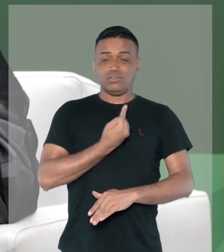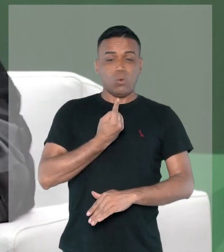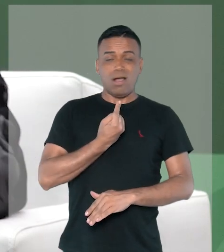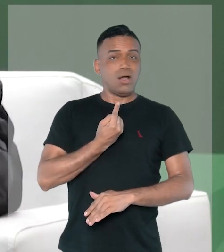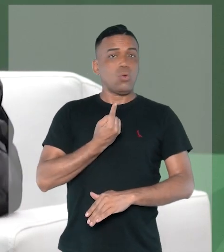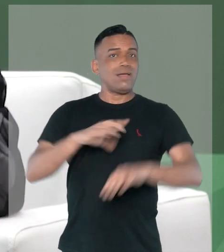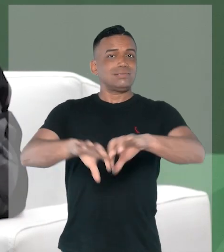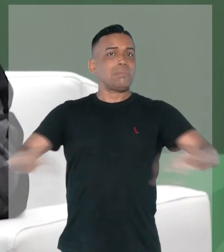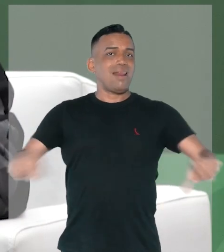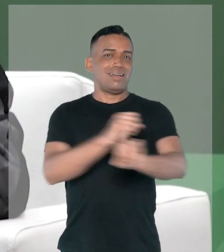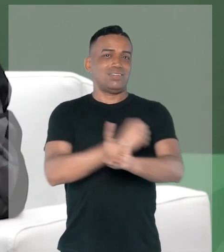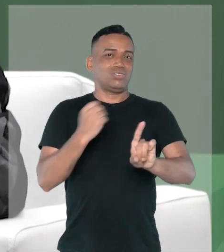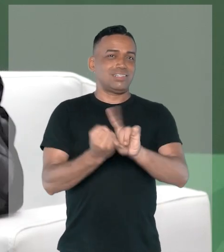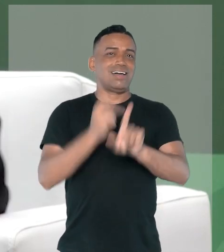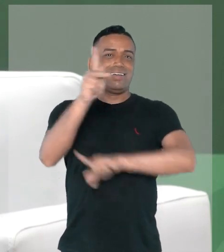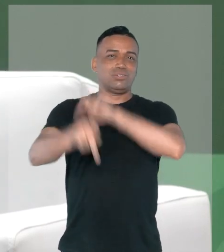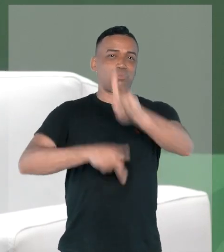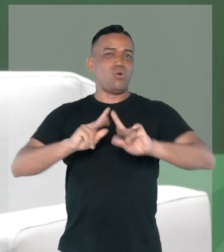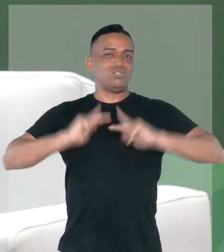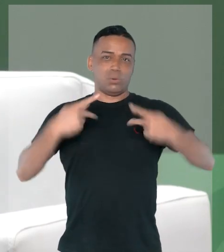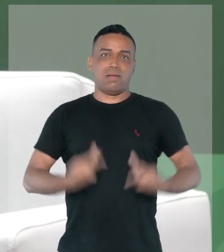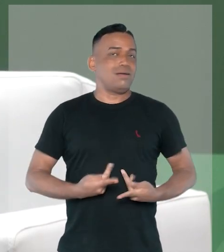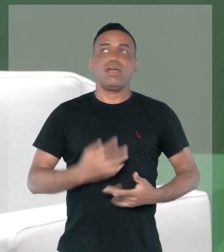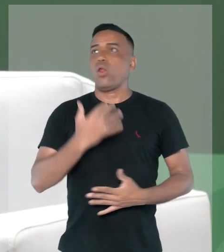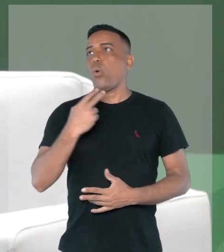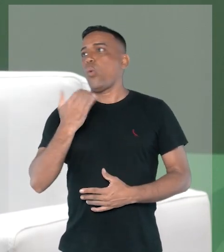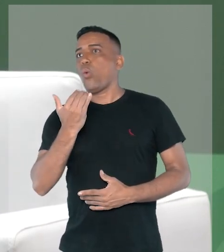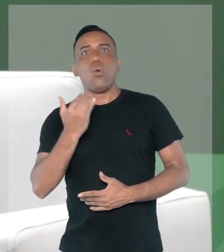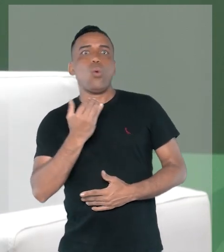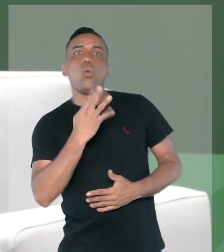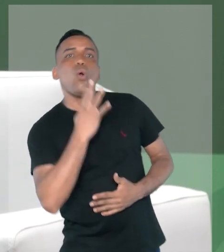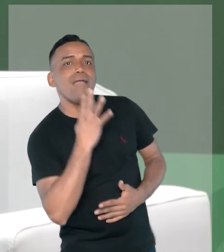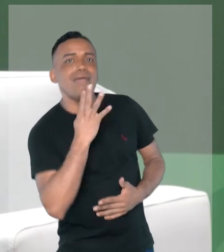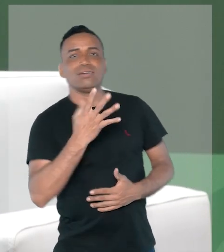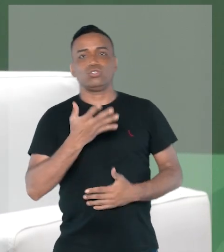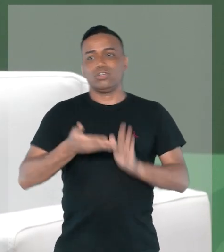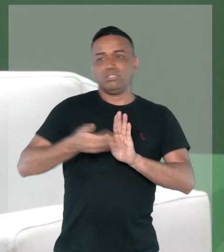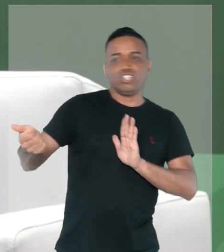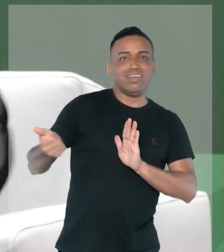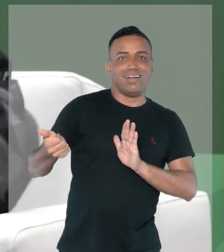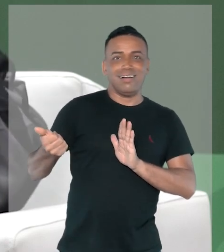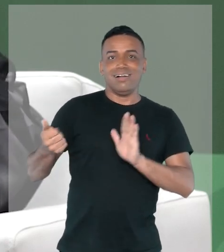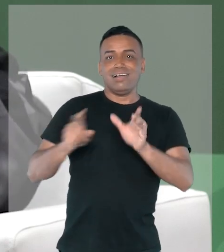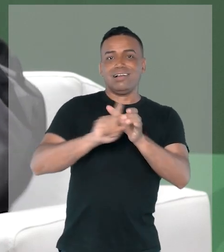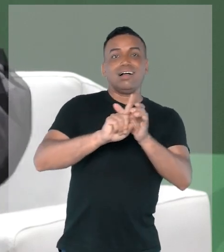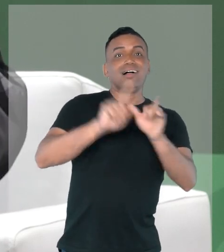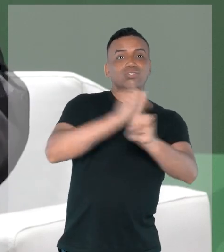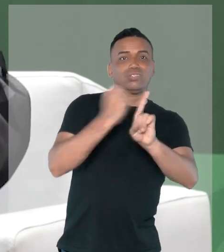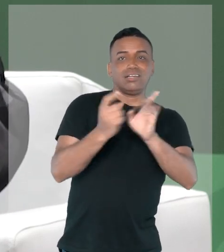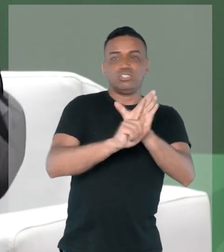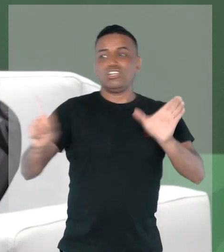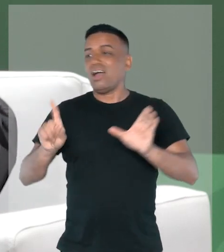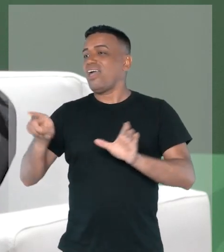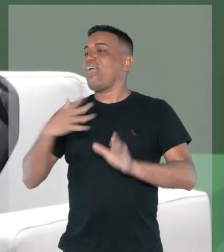está separado do resto. Eu não conheço uma tesourinha que me recorte da realidade e diga, aqui estou eu, vocês